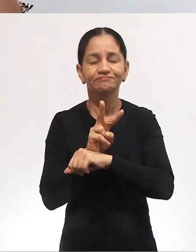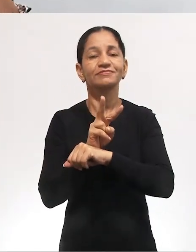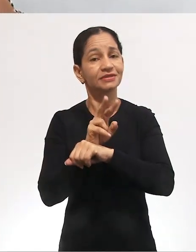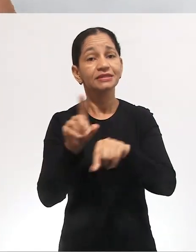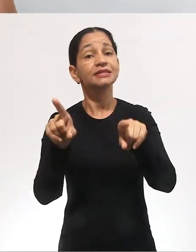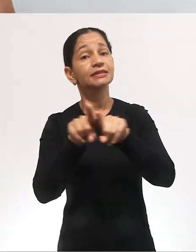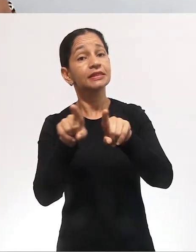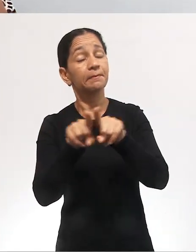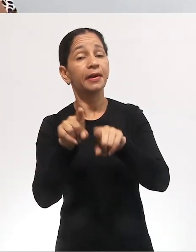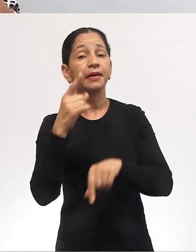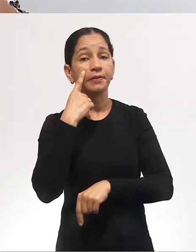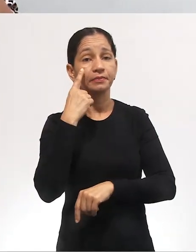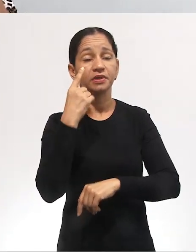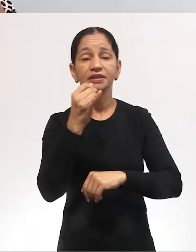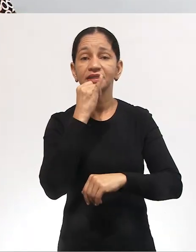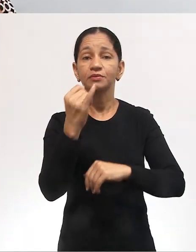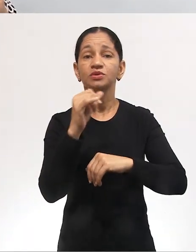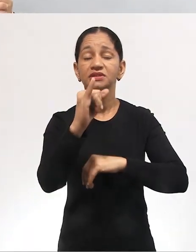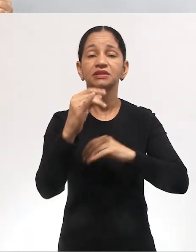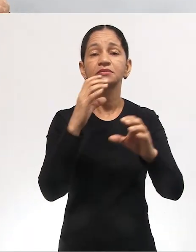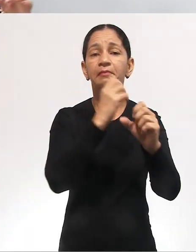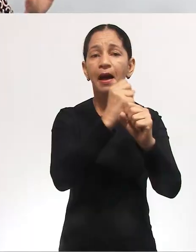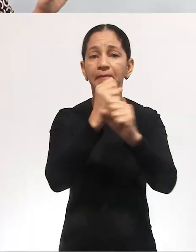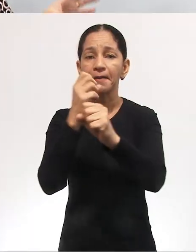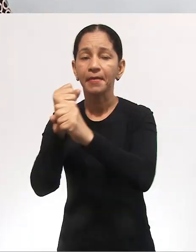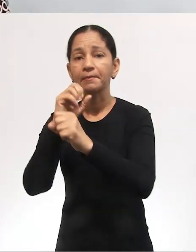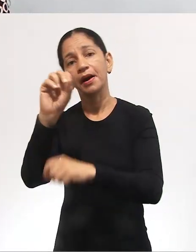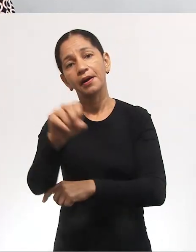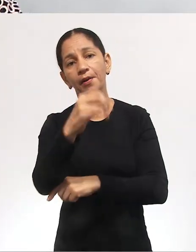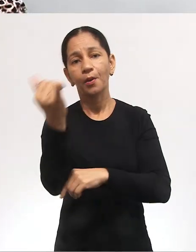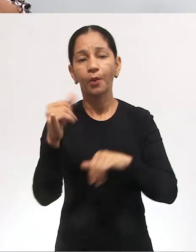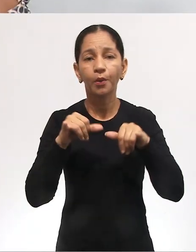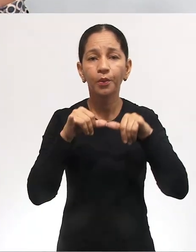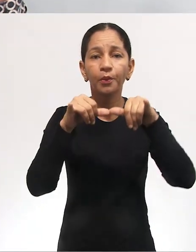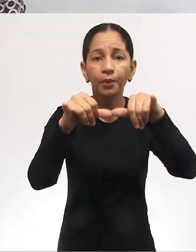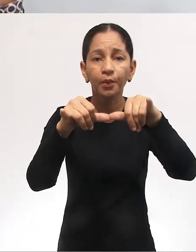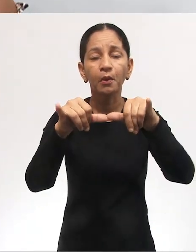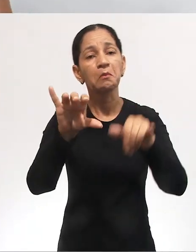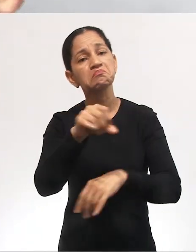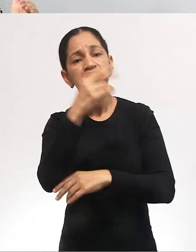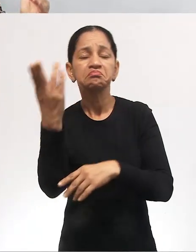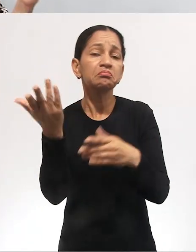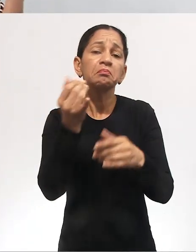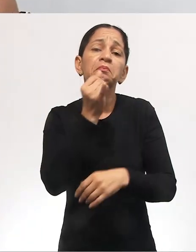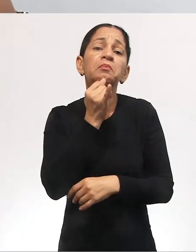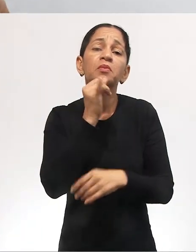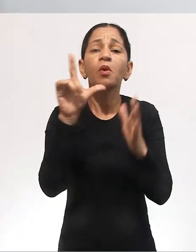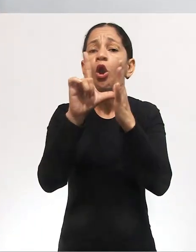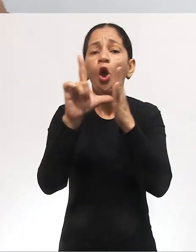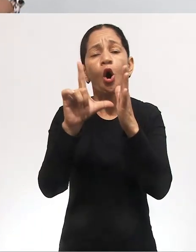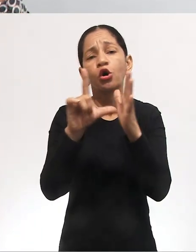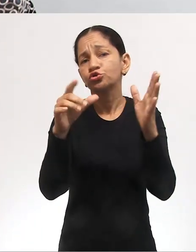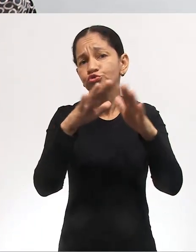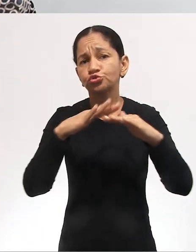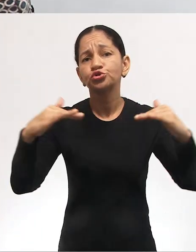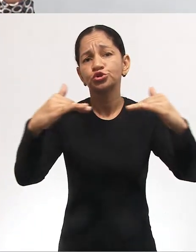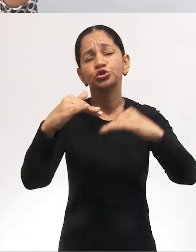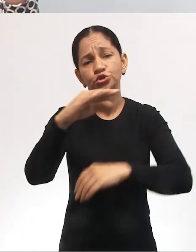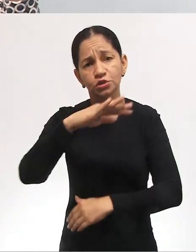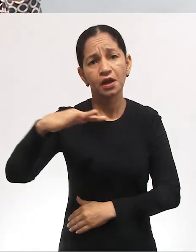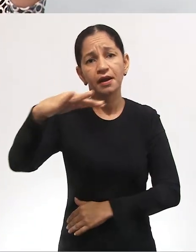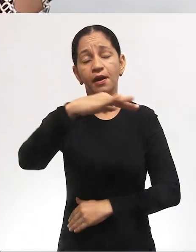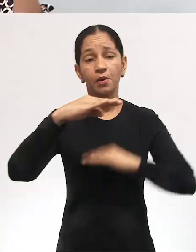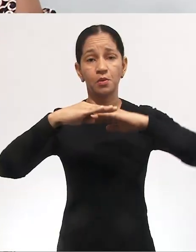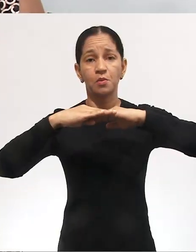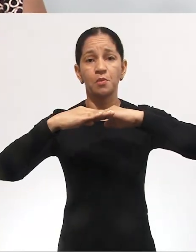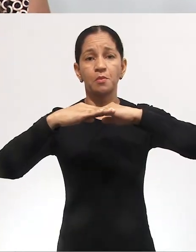vai atender, né, no caixa do supermercado, é importante que, por exemplo, a estatura da bancada,